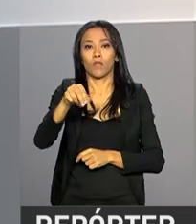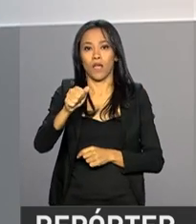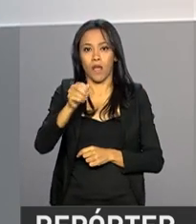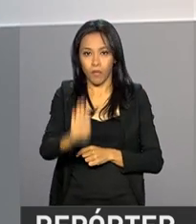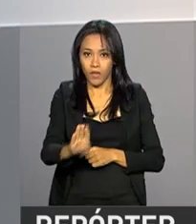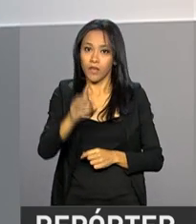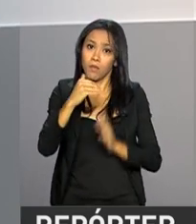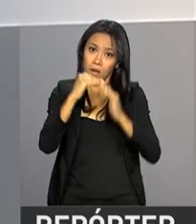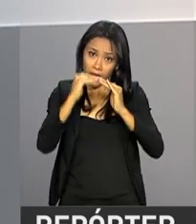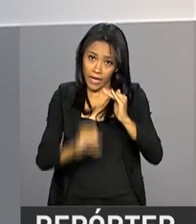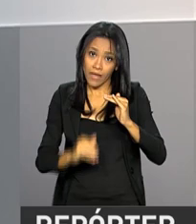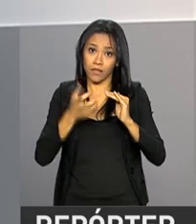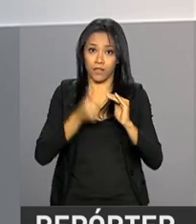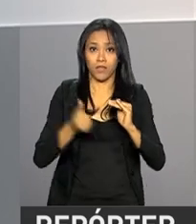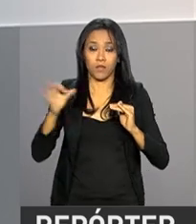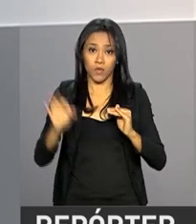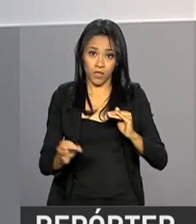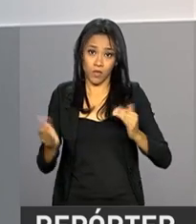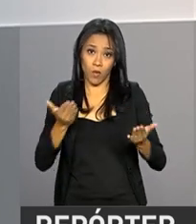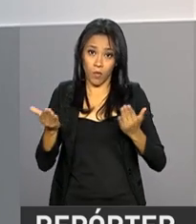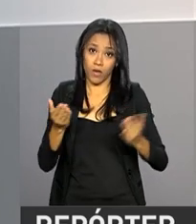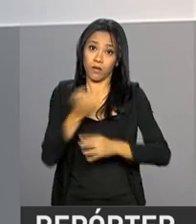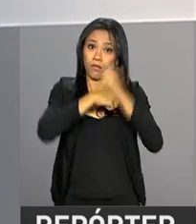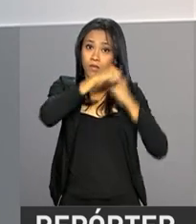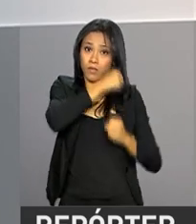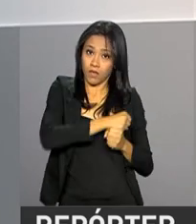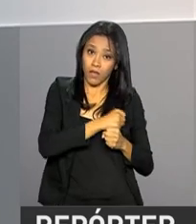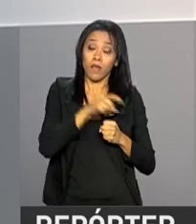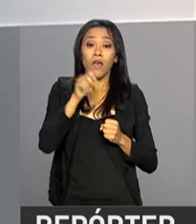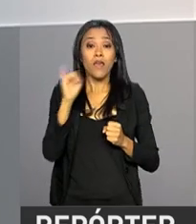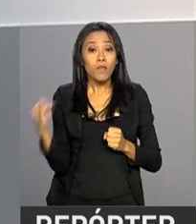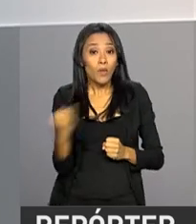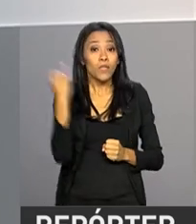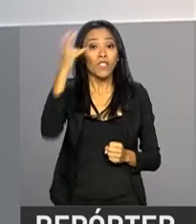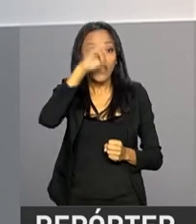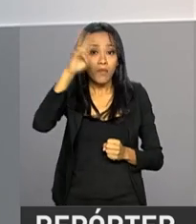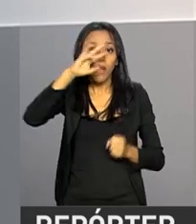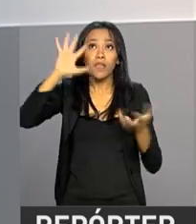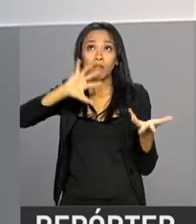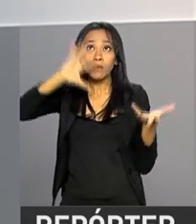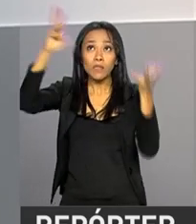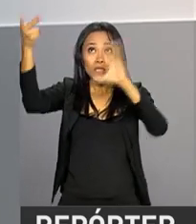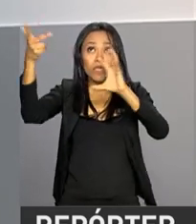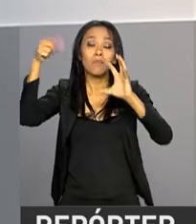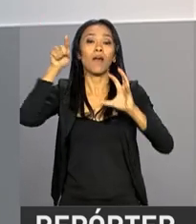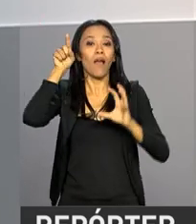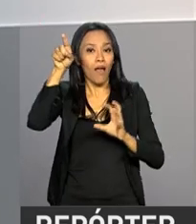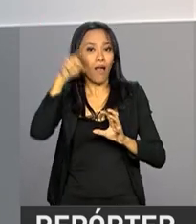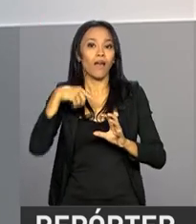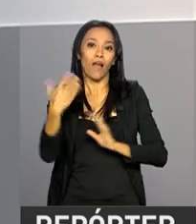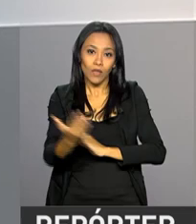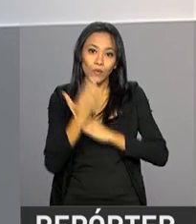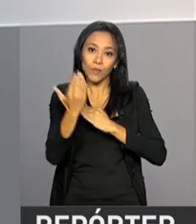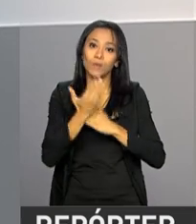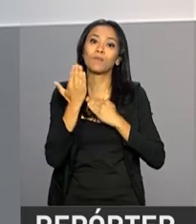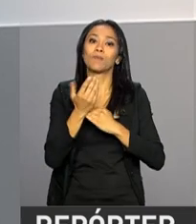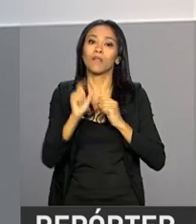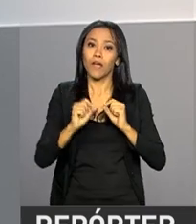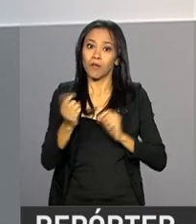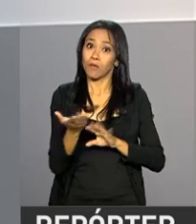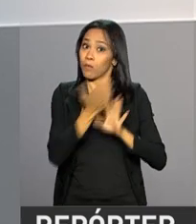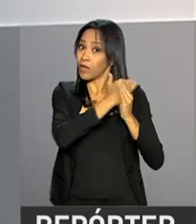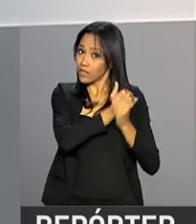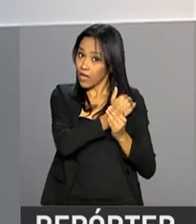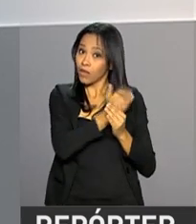em relação à safra passada é importante lembrar que as condições climáticas altamente favoráveis contribuíram para a safra